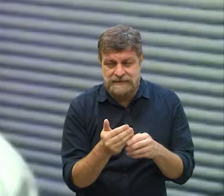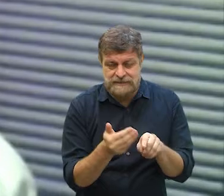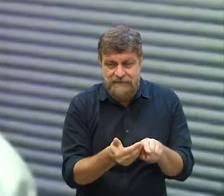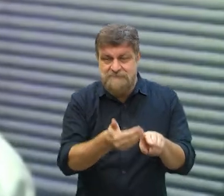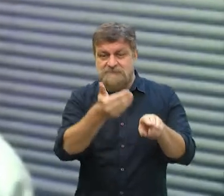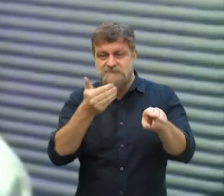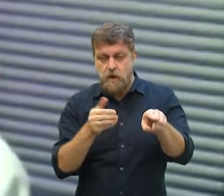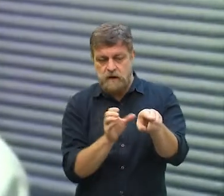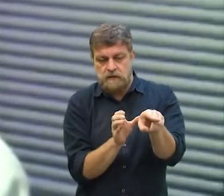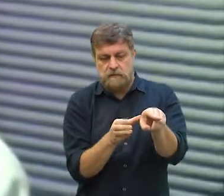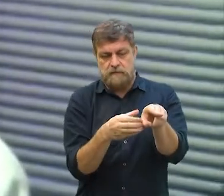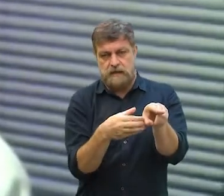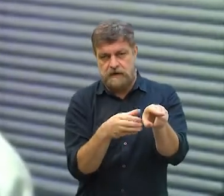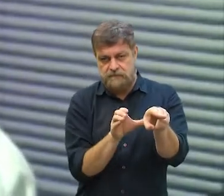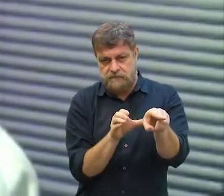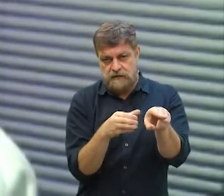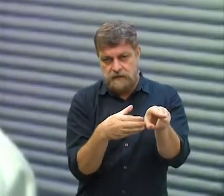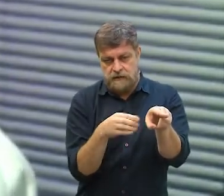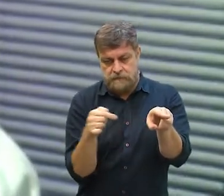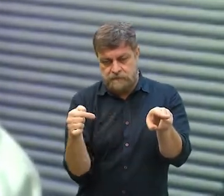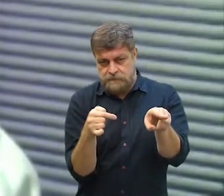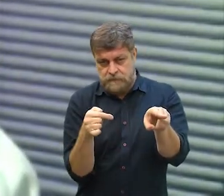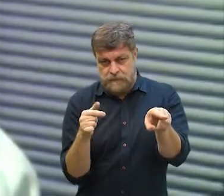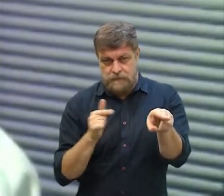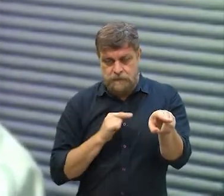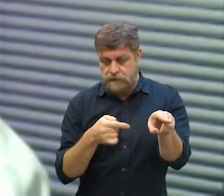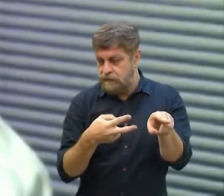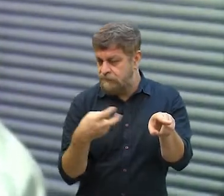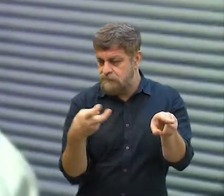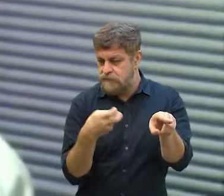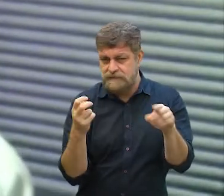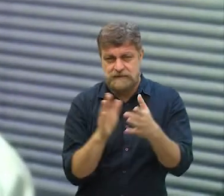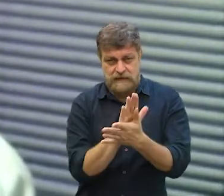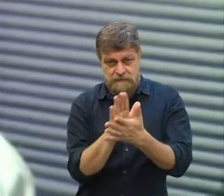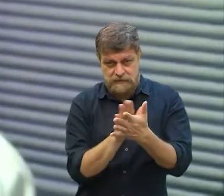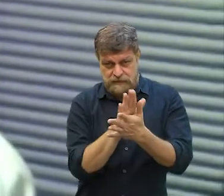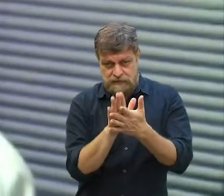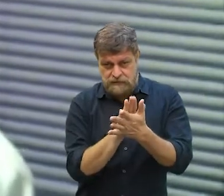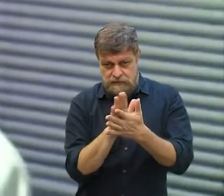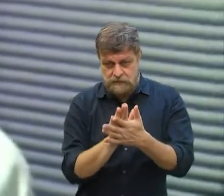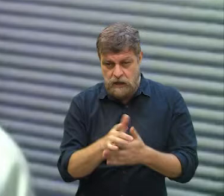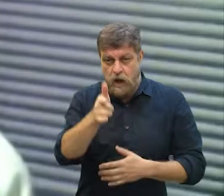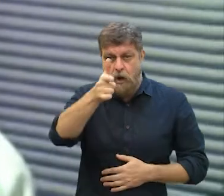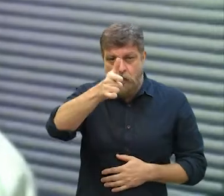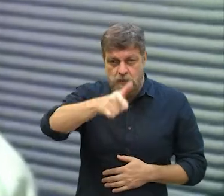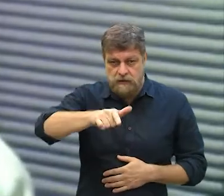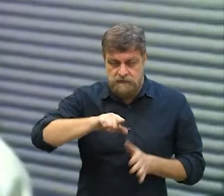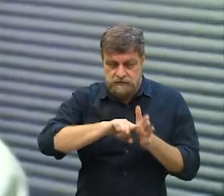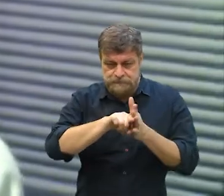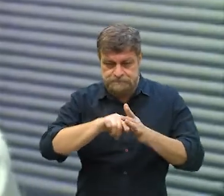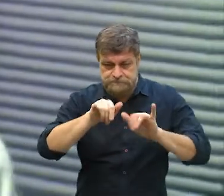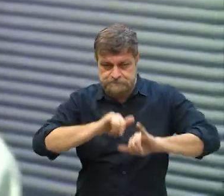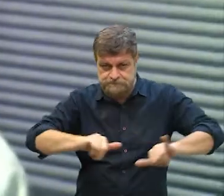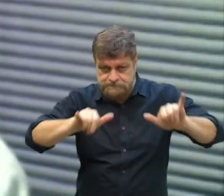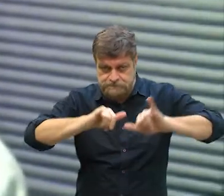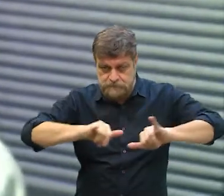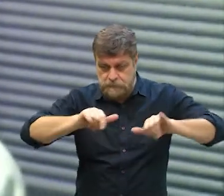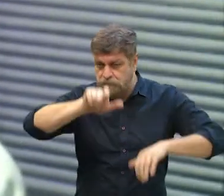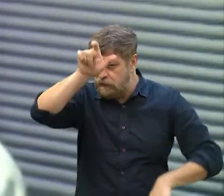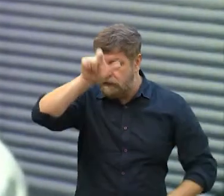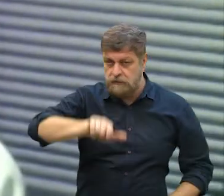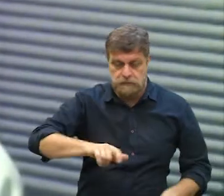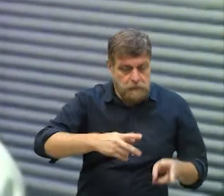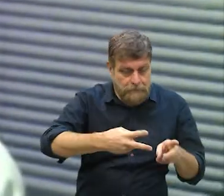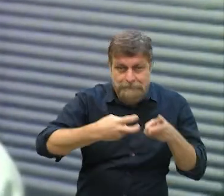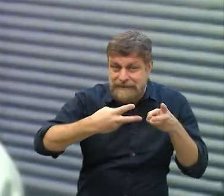mais periférica dessa glândula. E daí a ausência de sintomas. E, mais uma vez, a importância dessa campanha ativa, porque